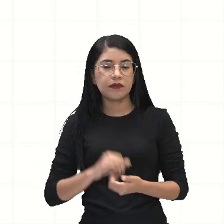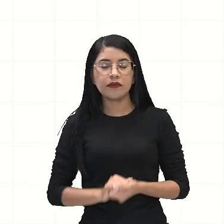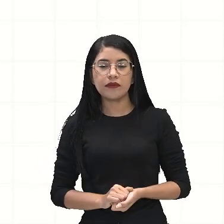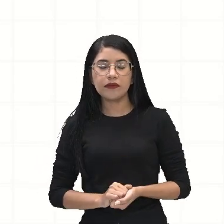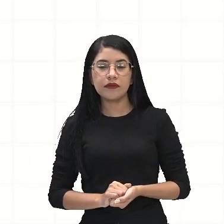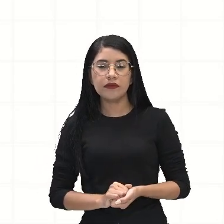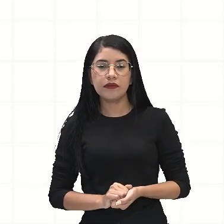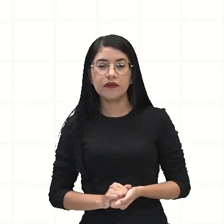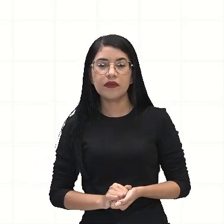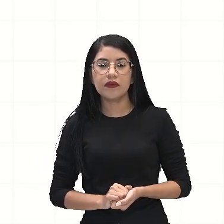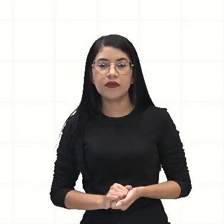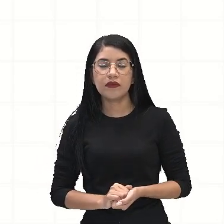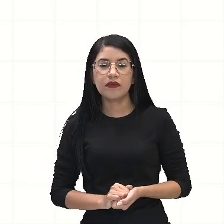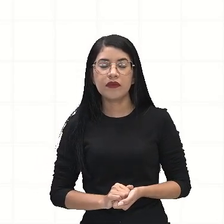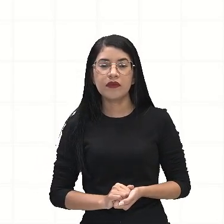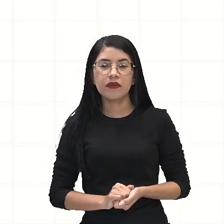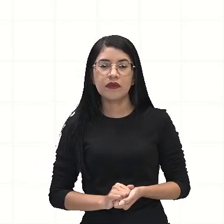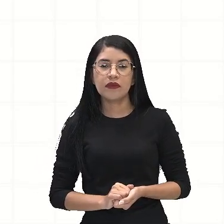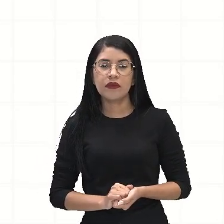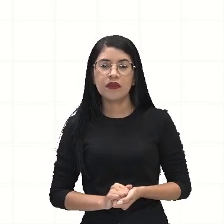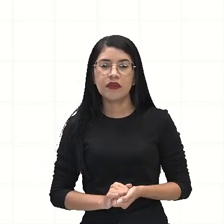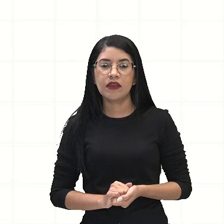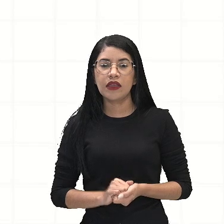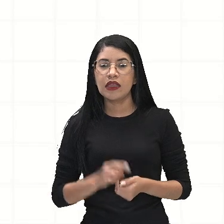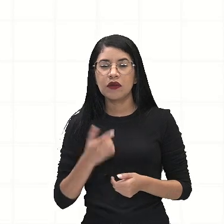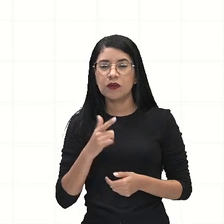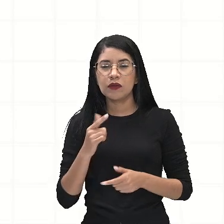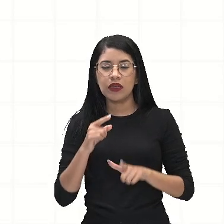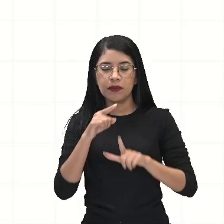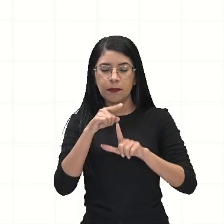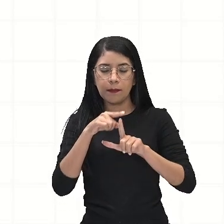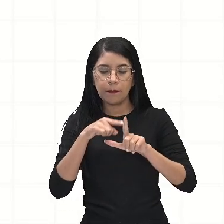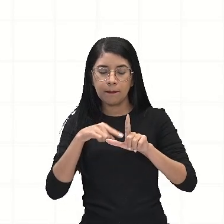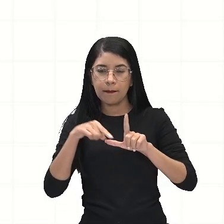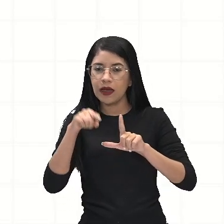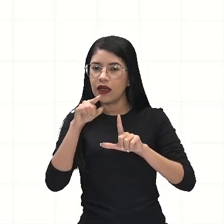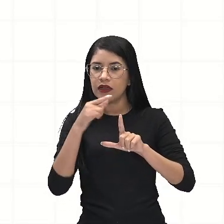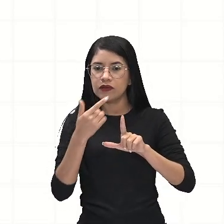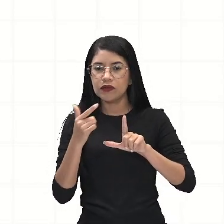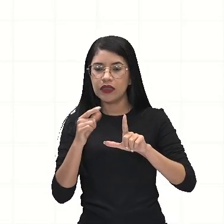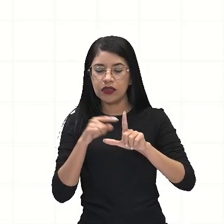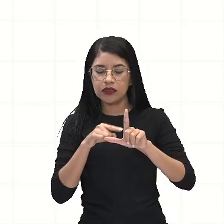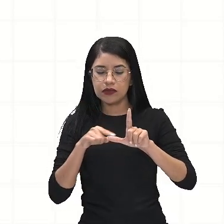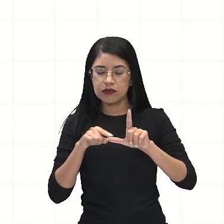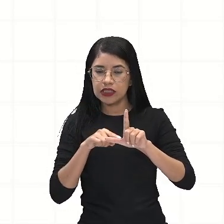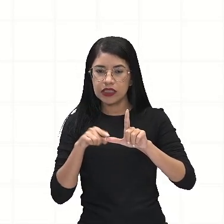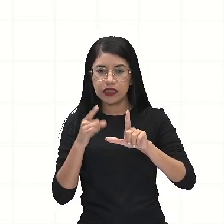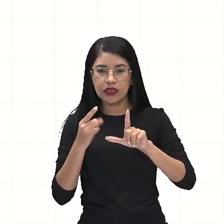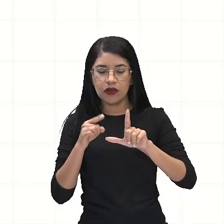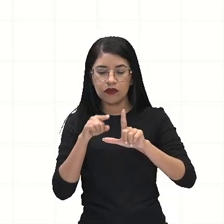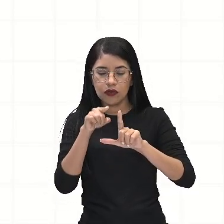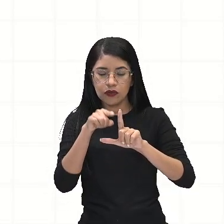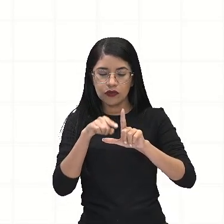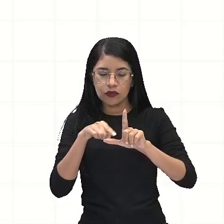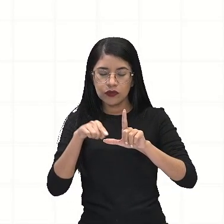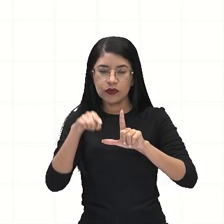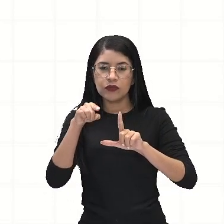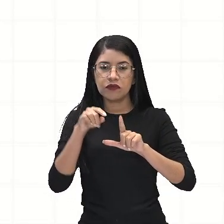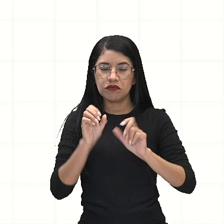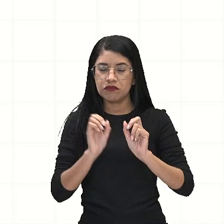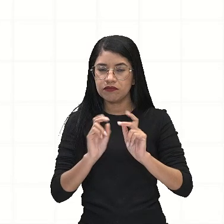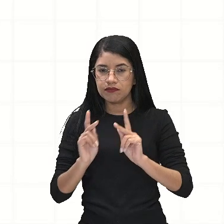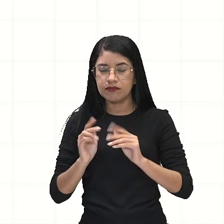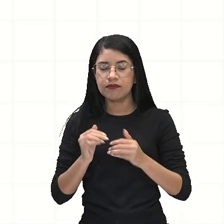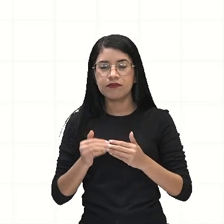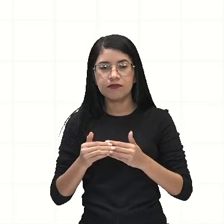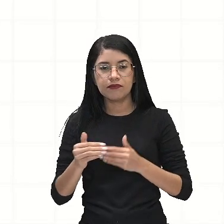ele é negativo, então ele não vai tocar, ele não vai intersectar o eixo X. Muito bem, parabéns. E